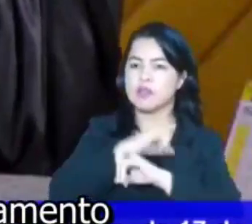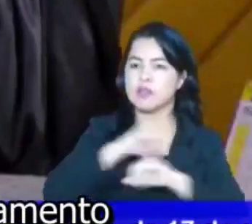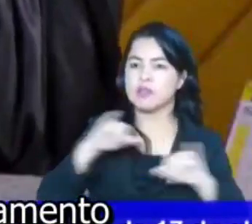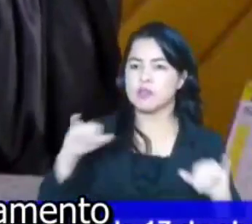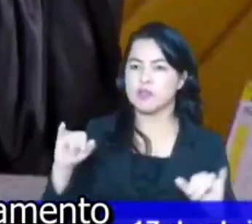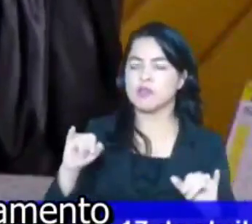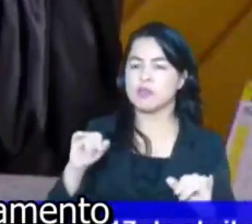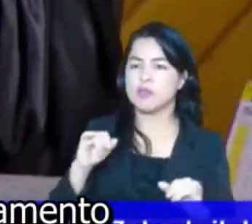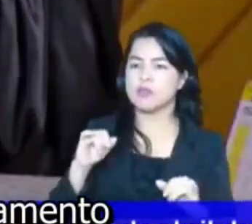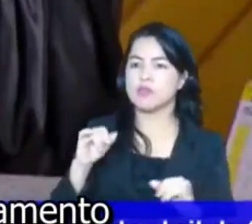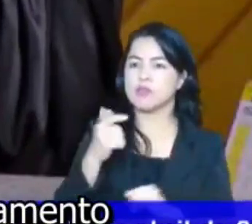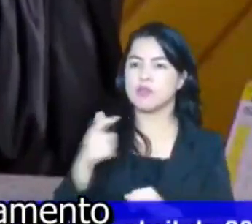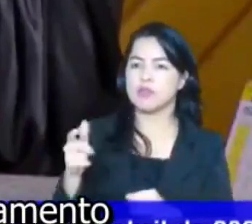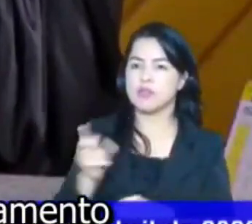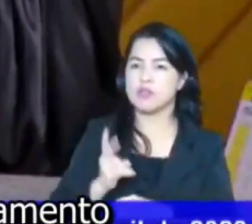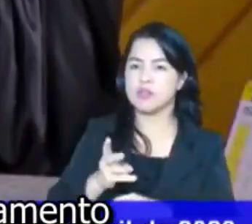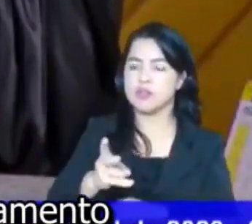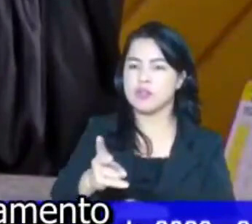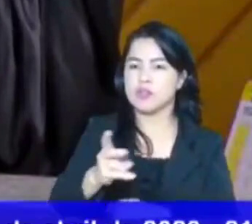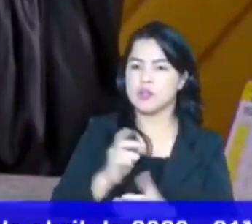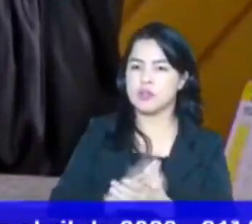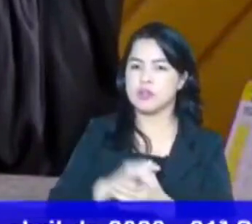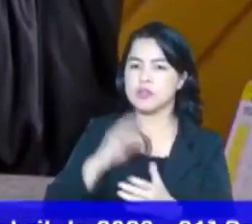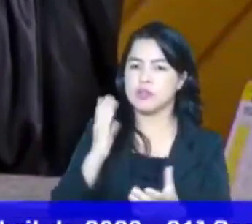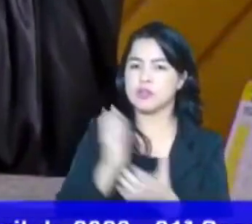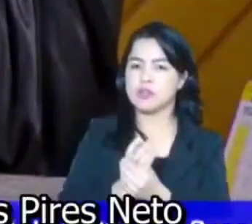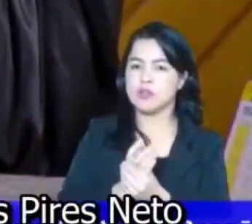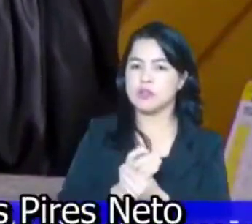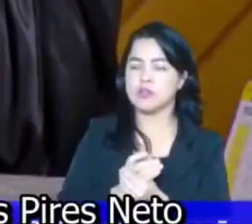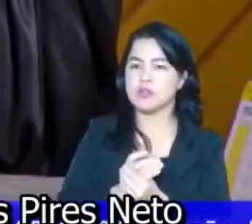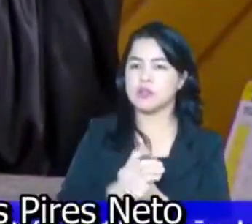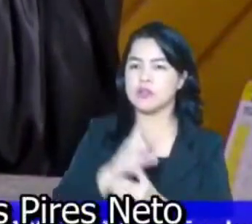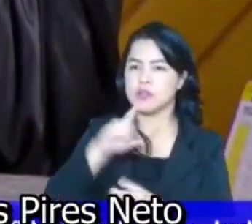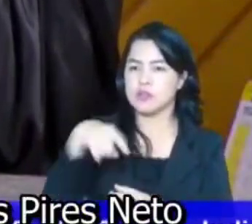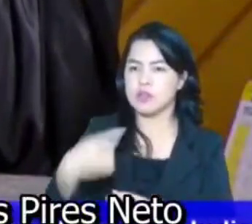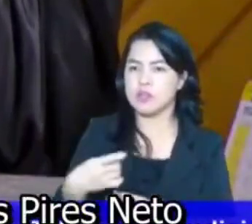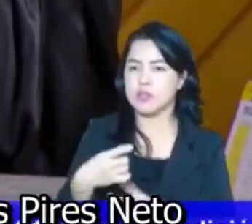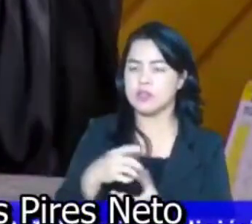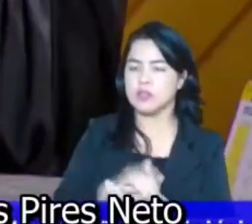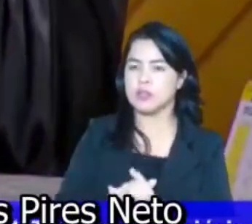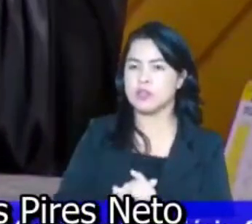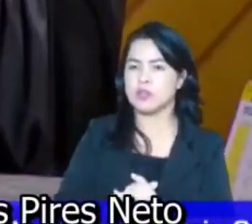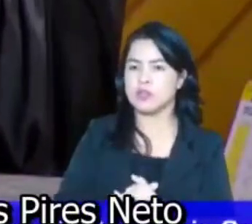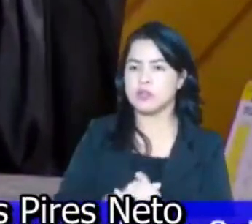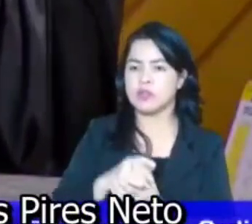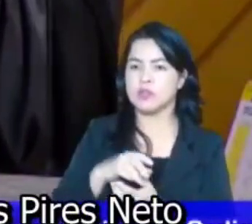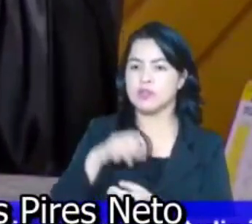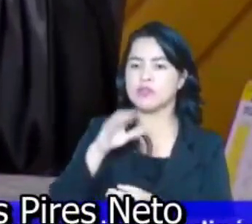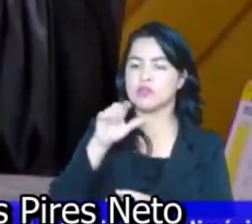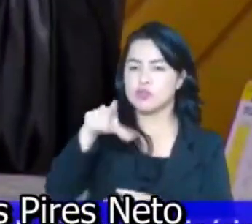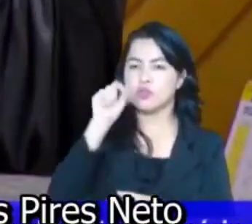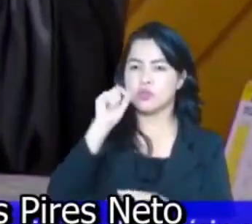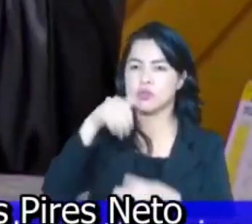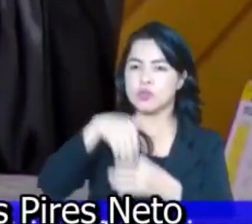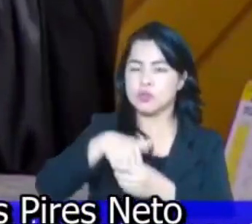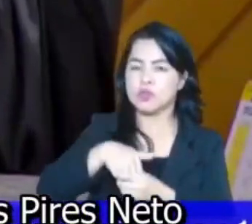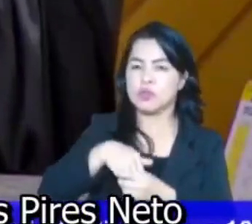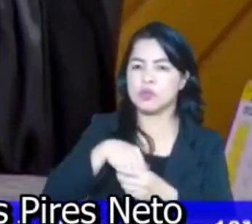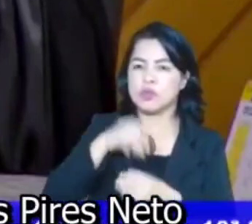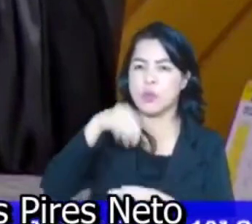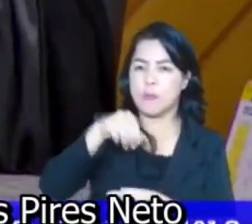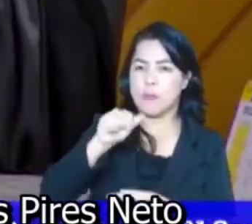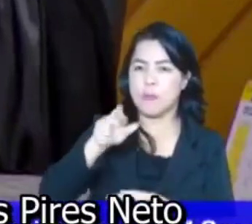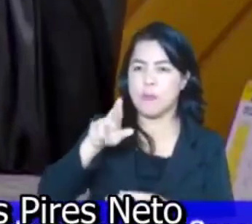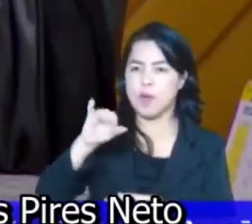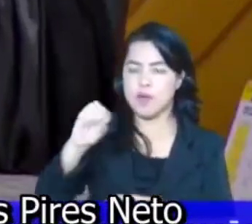Em continuidade ao julgamento, após colheu-se os votos dos juízes Mário Júnior